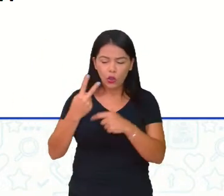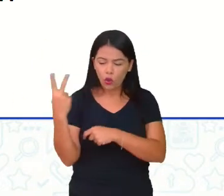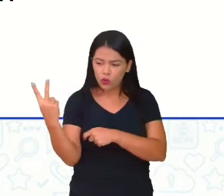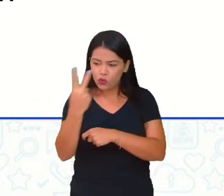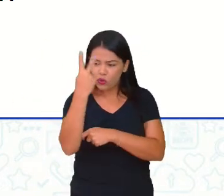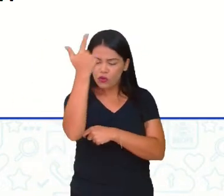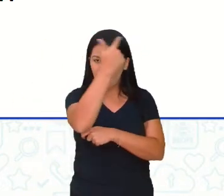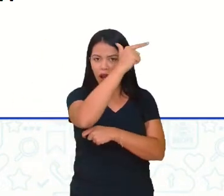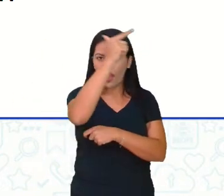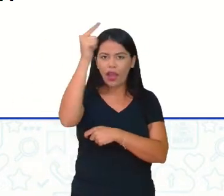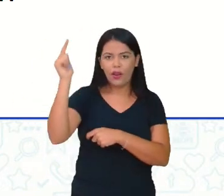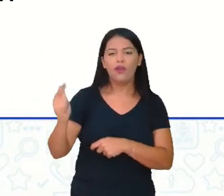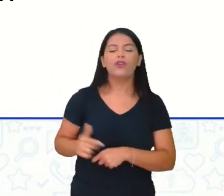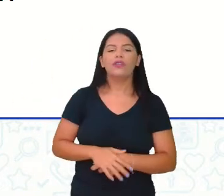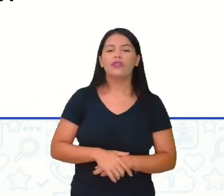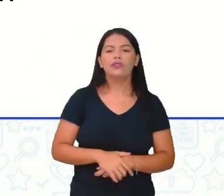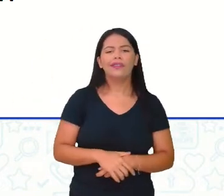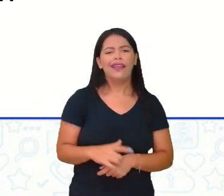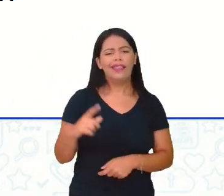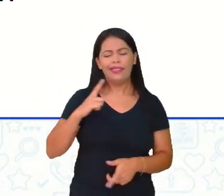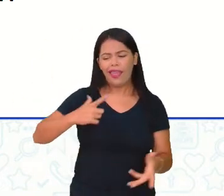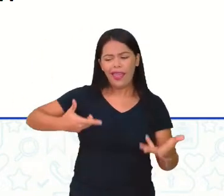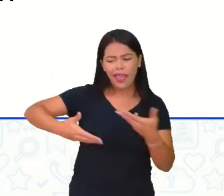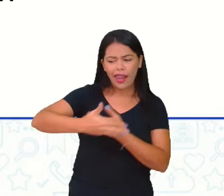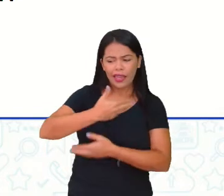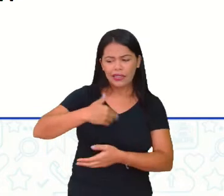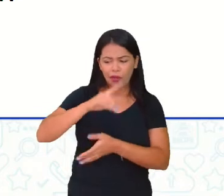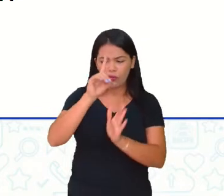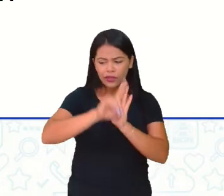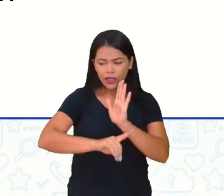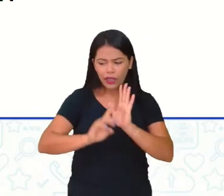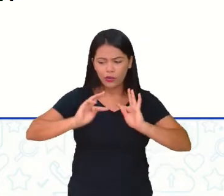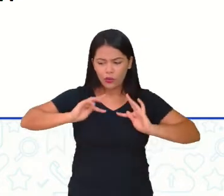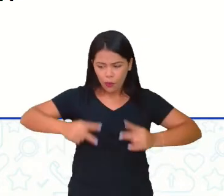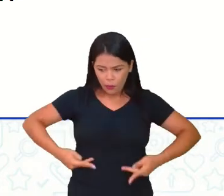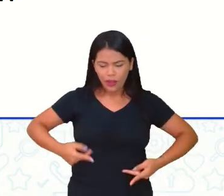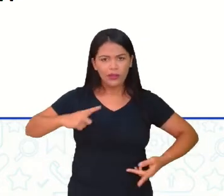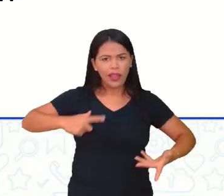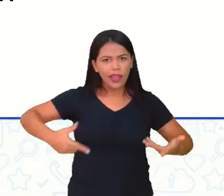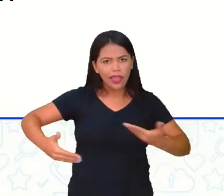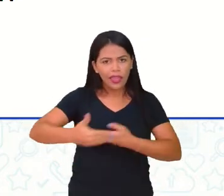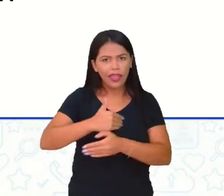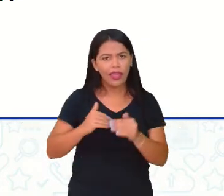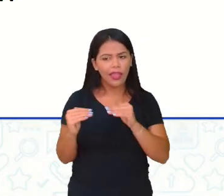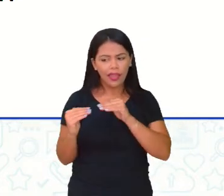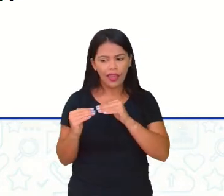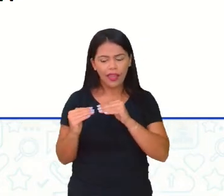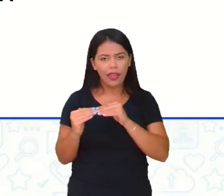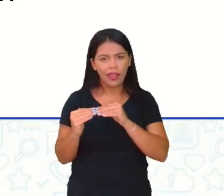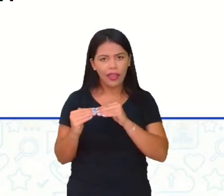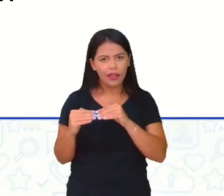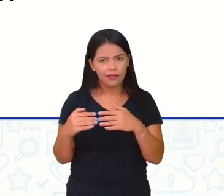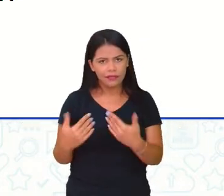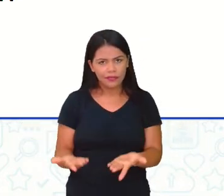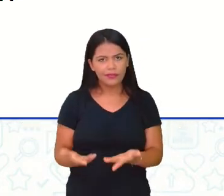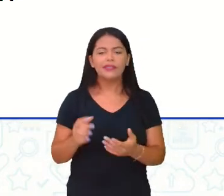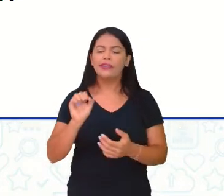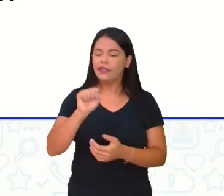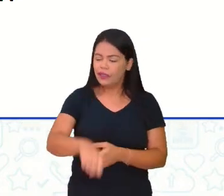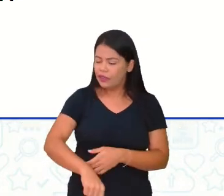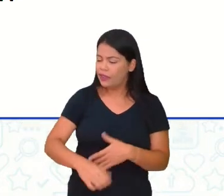direitos humanos? Tem, não é? Então, nós seres humanos, não é? Nós